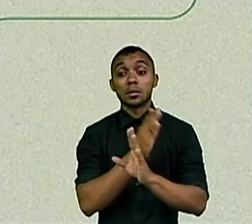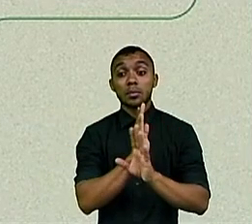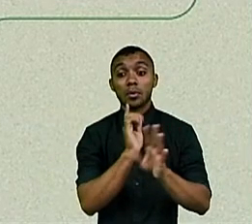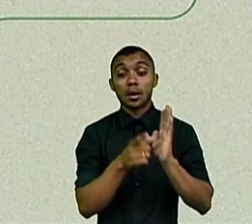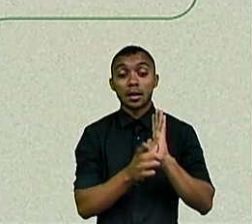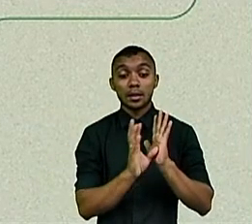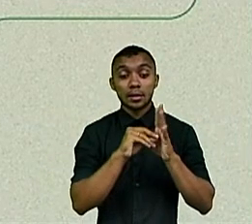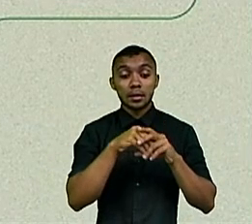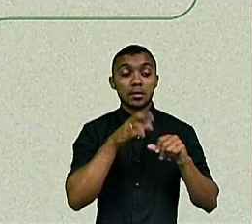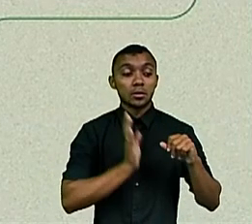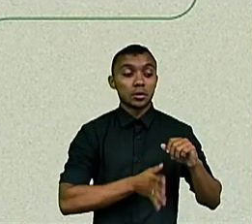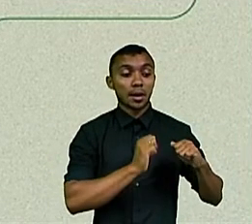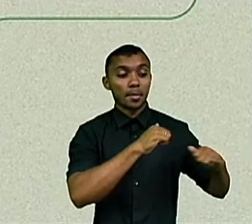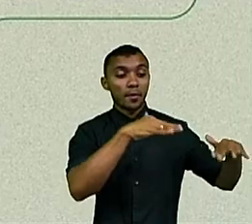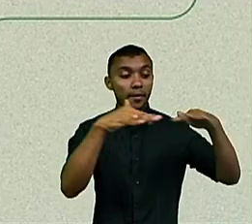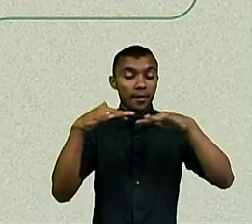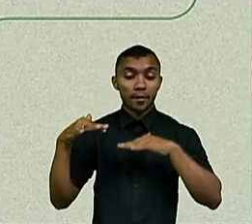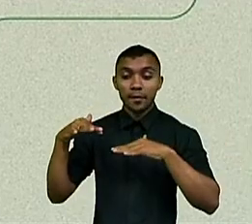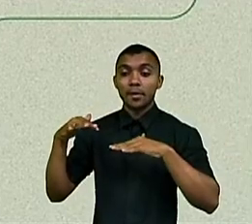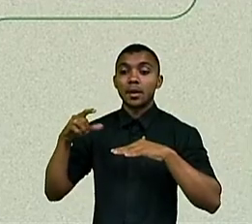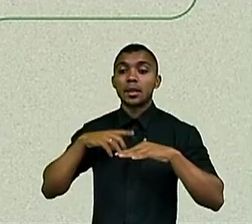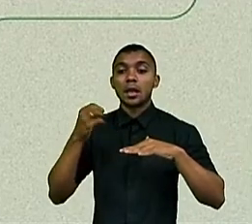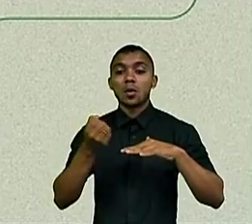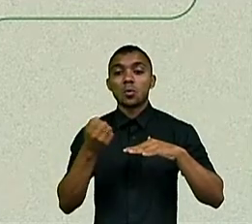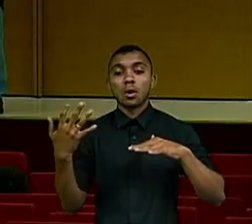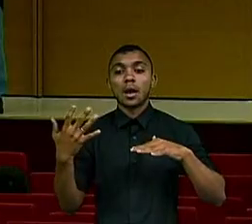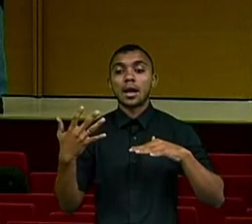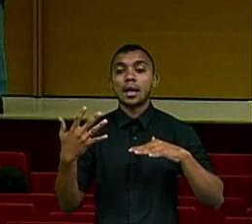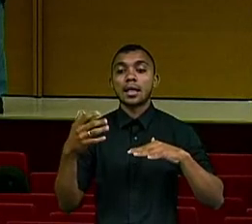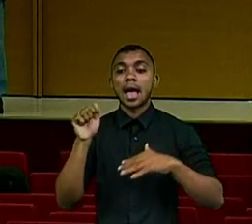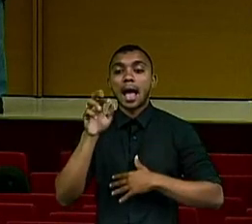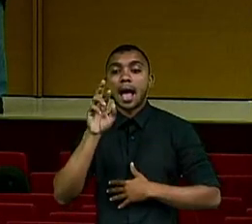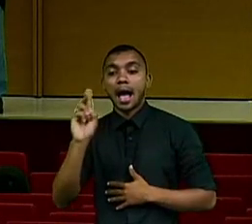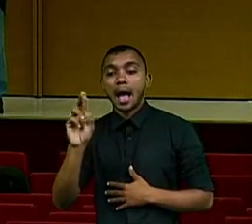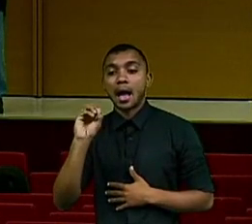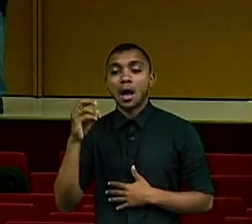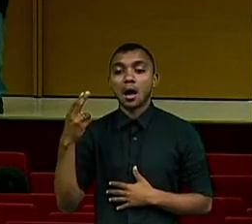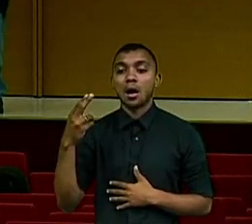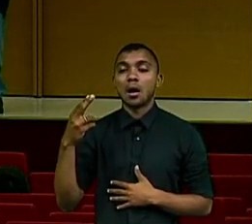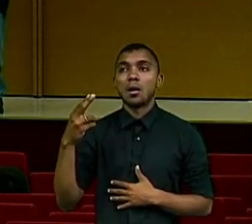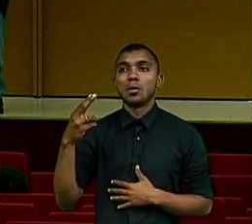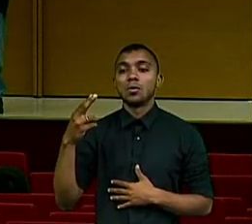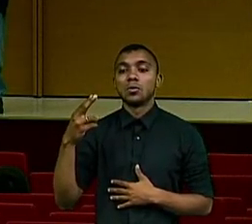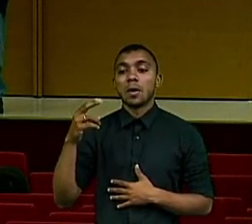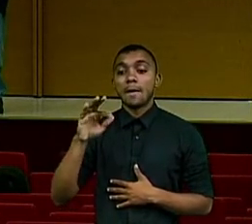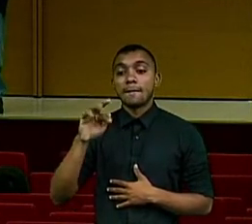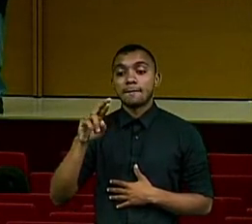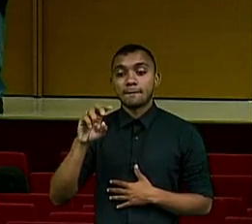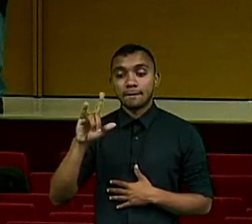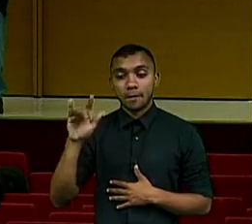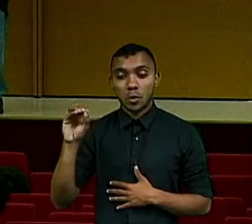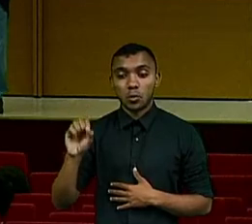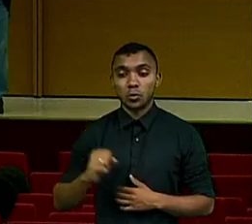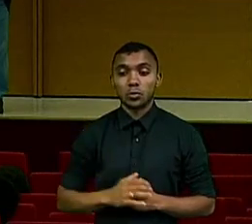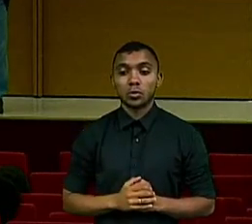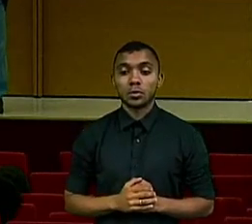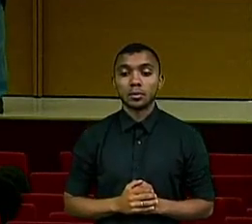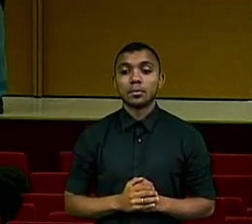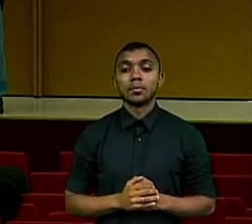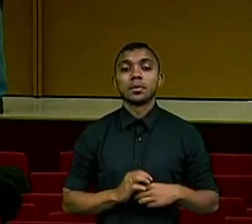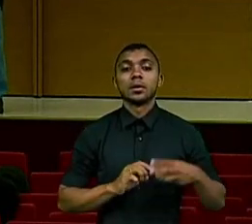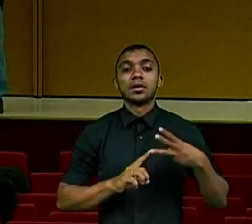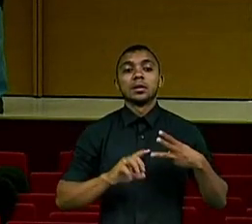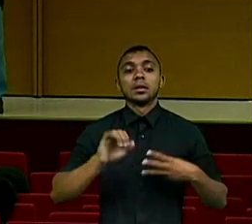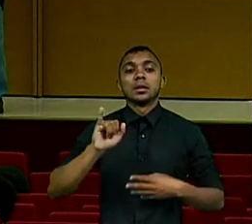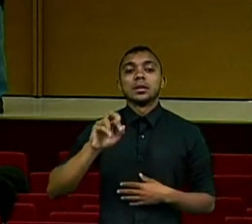movimento das massas de ar ou de fluidos e temos aí radiação